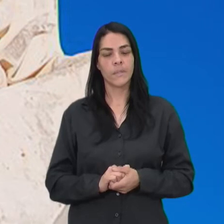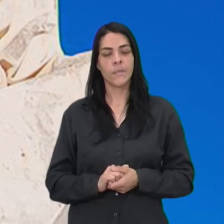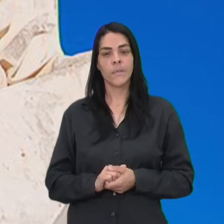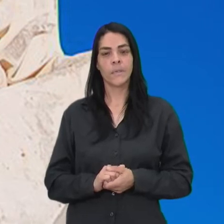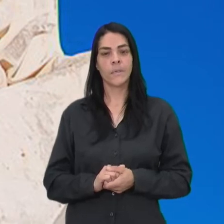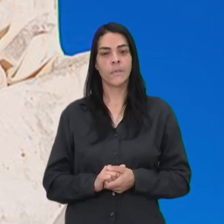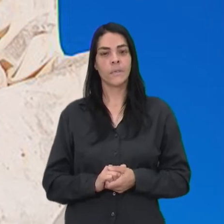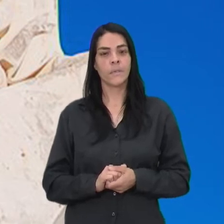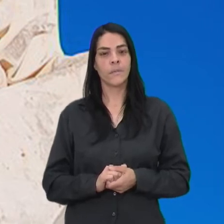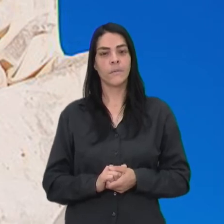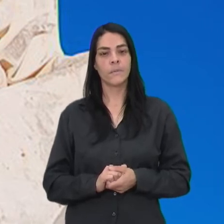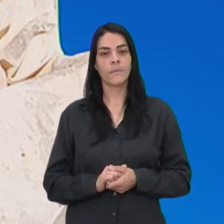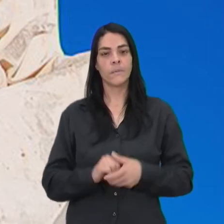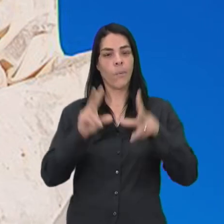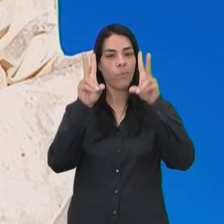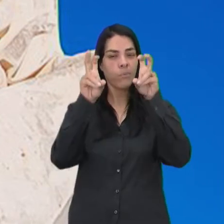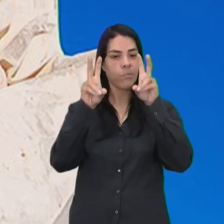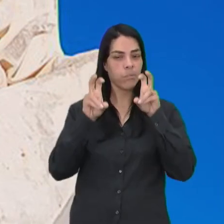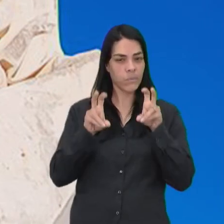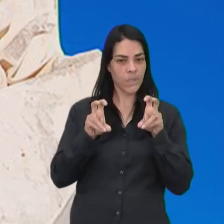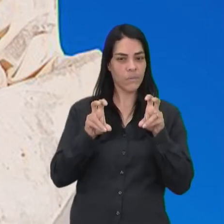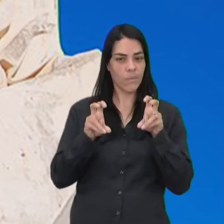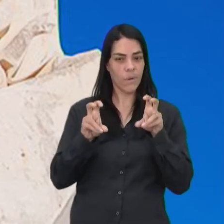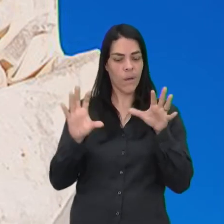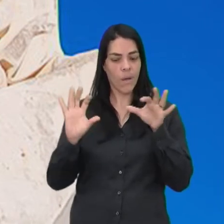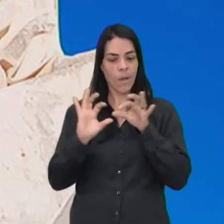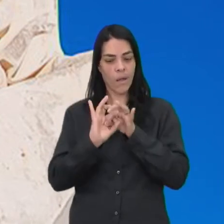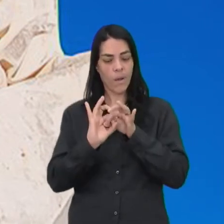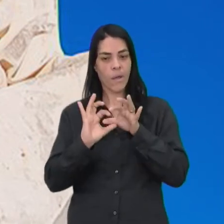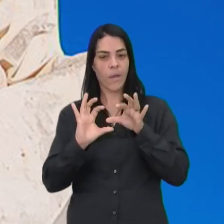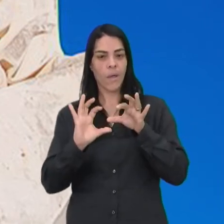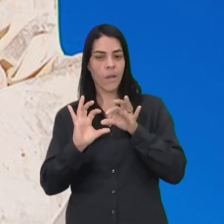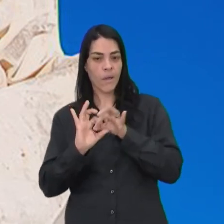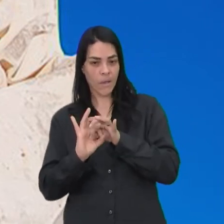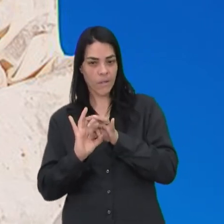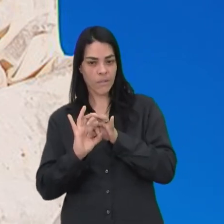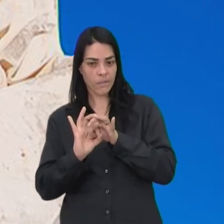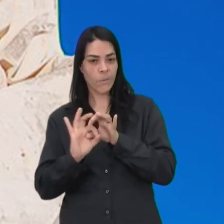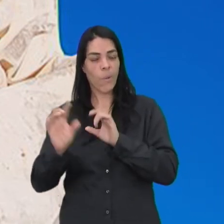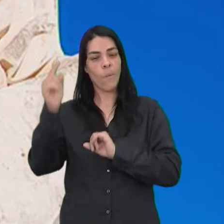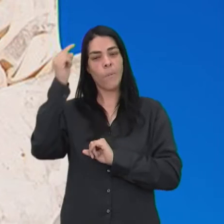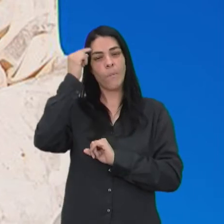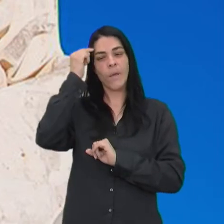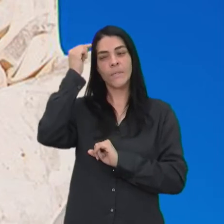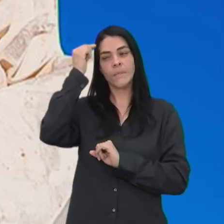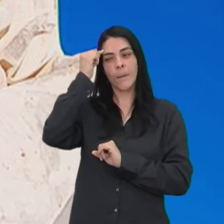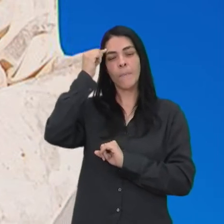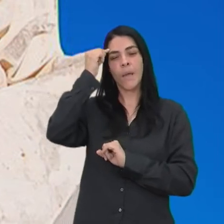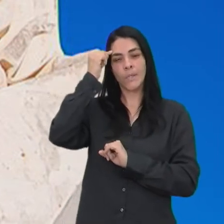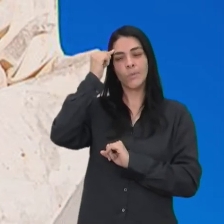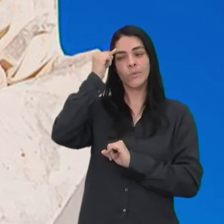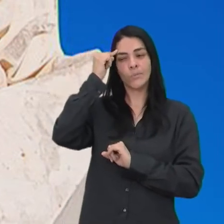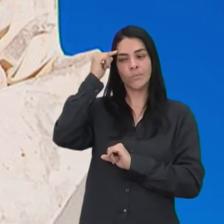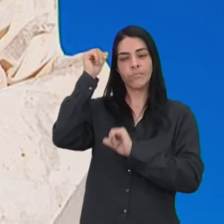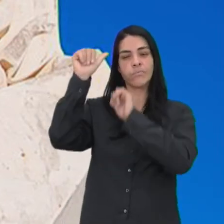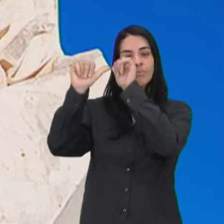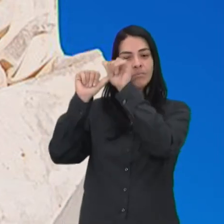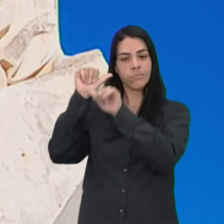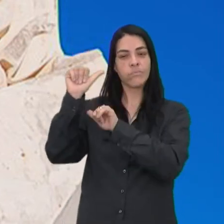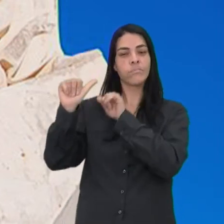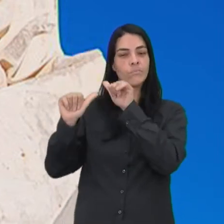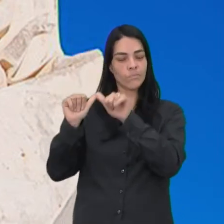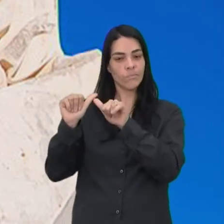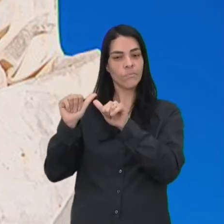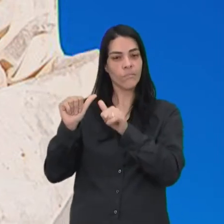né, termos, tal, ligados a uma questão de pensamento, né? Então, assim, primeiro, a colonialidade